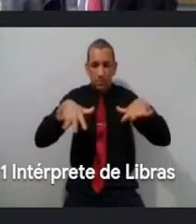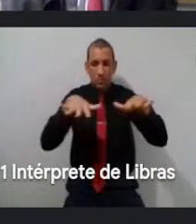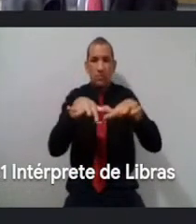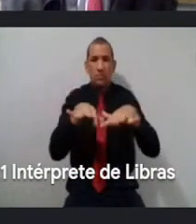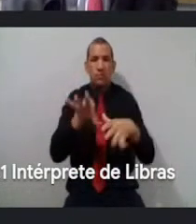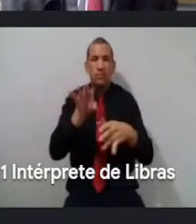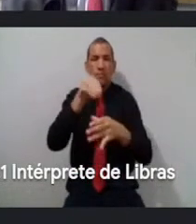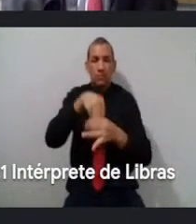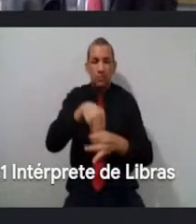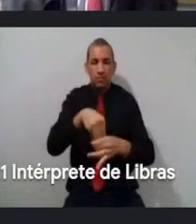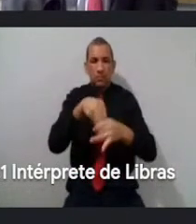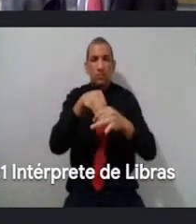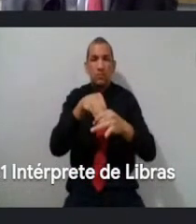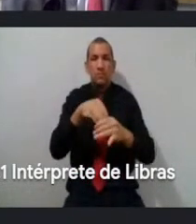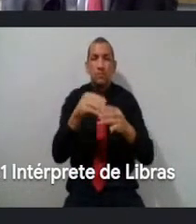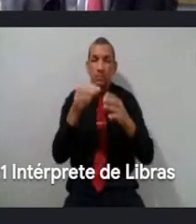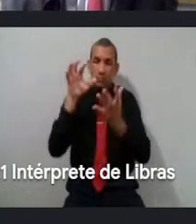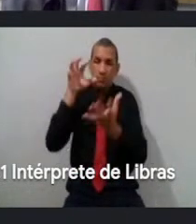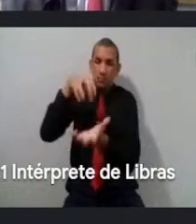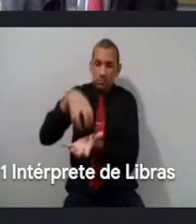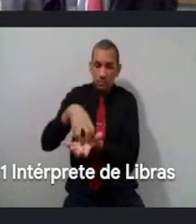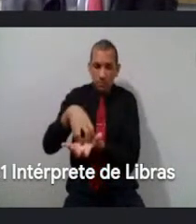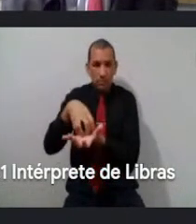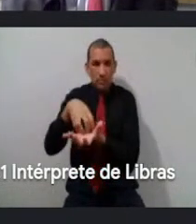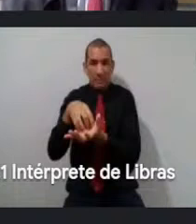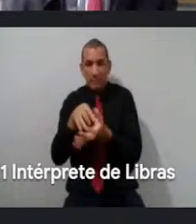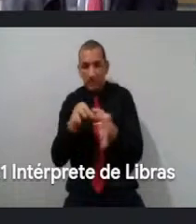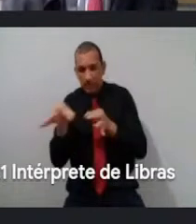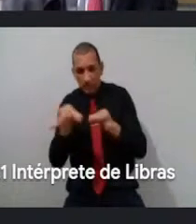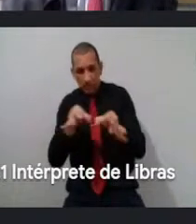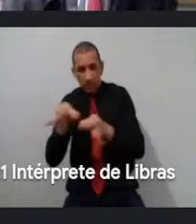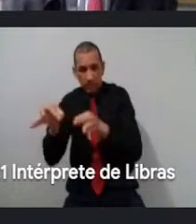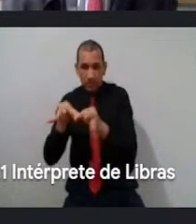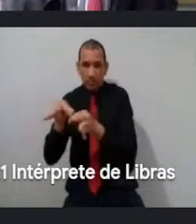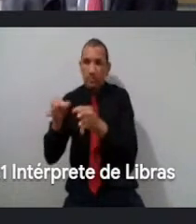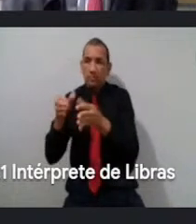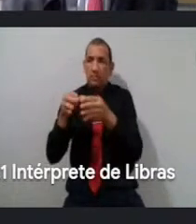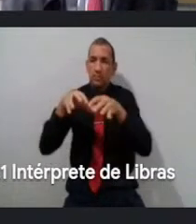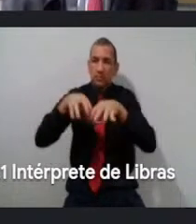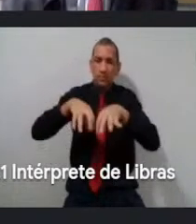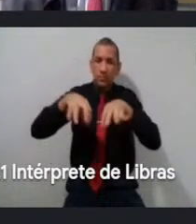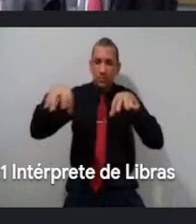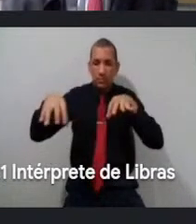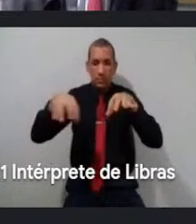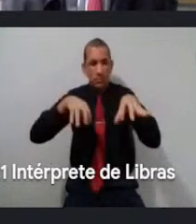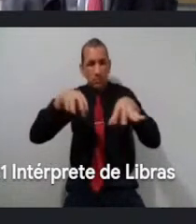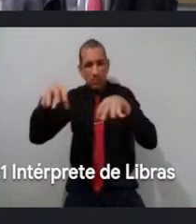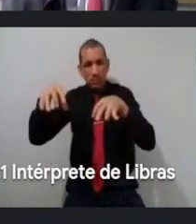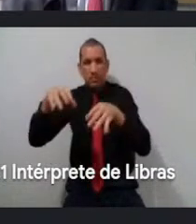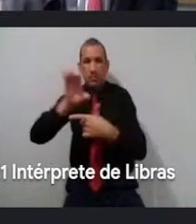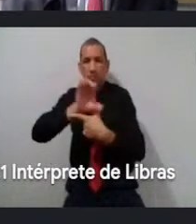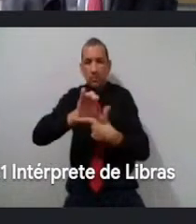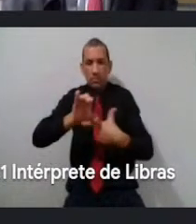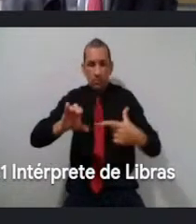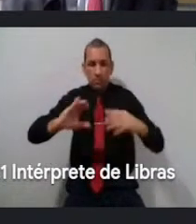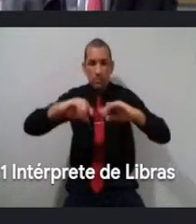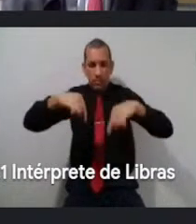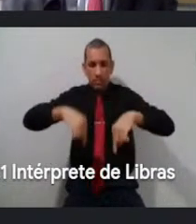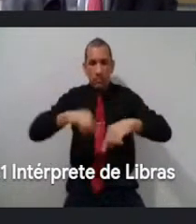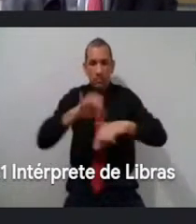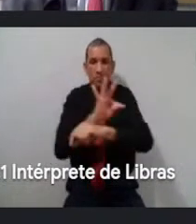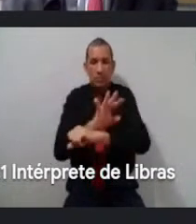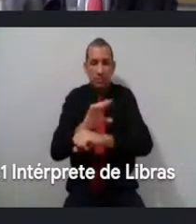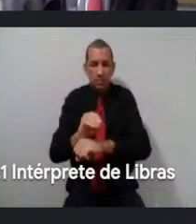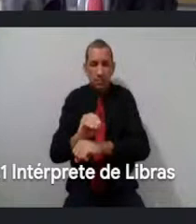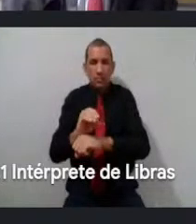Regional Eleitoral caberá a processar e decidir as demandas do eleitor o cidadão que tenha domicílio no estado do